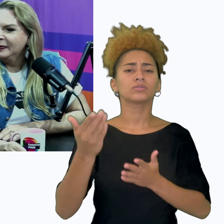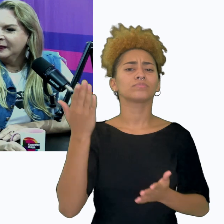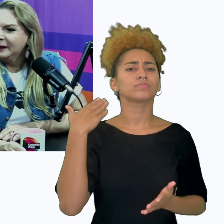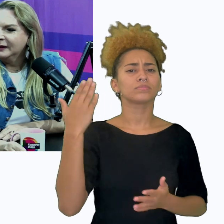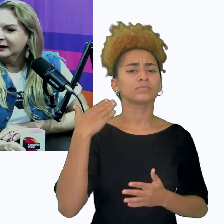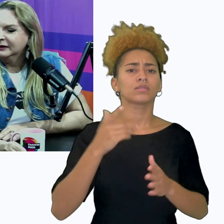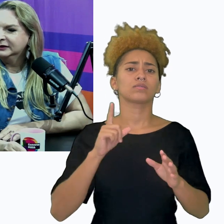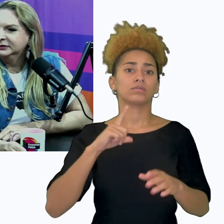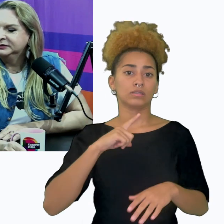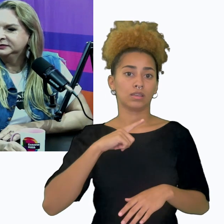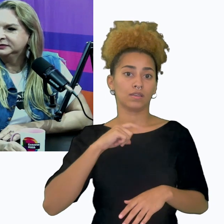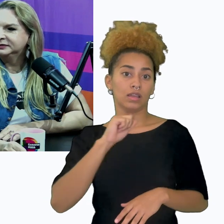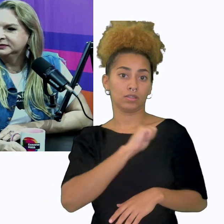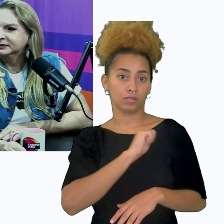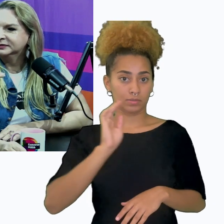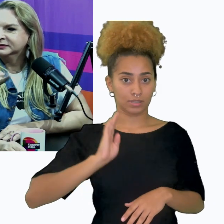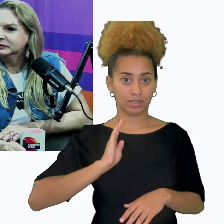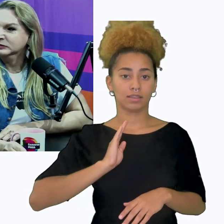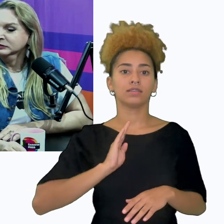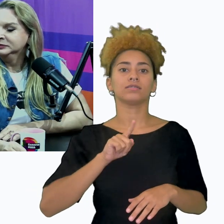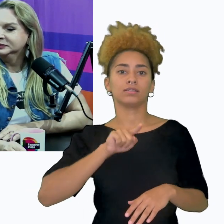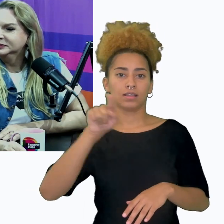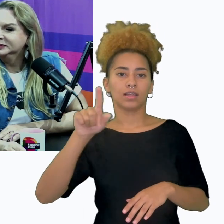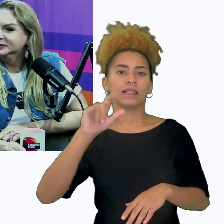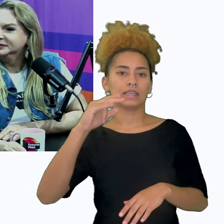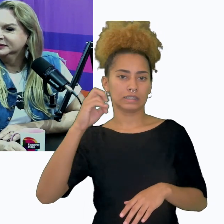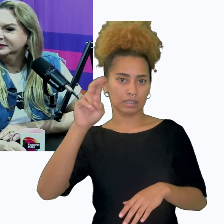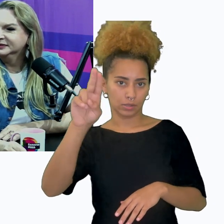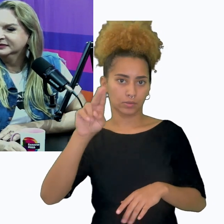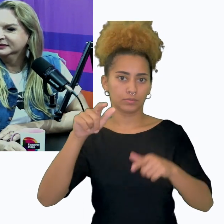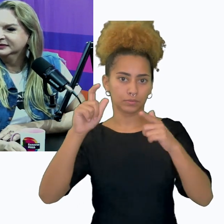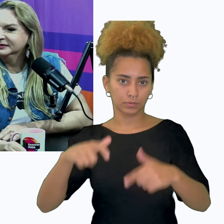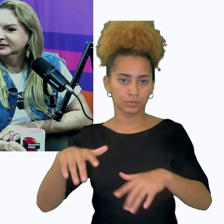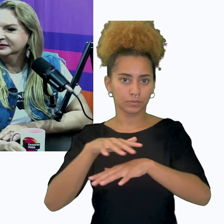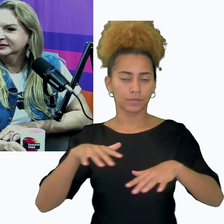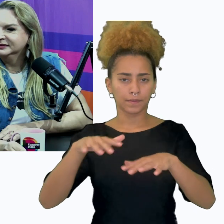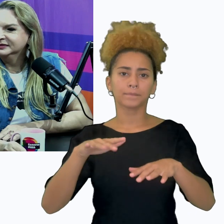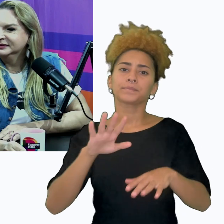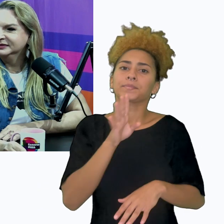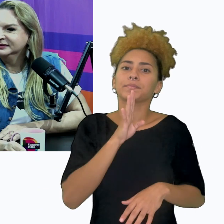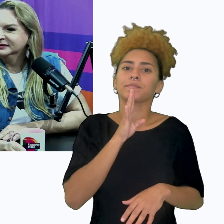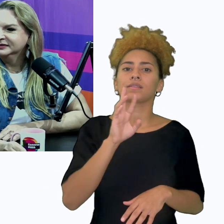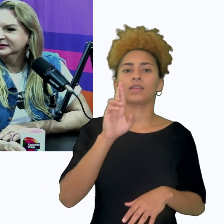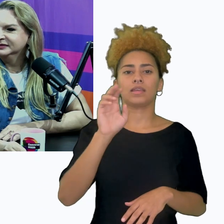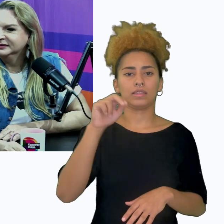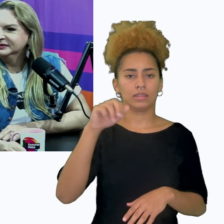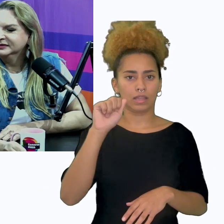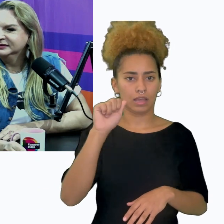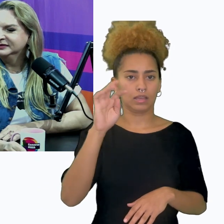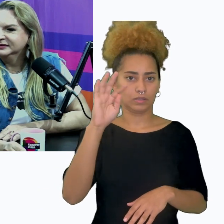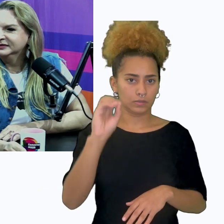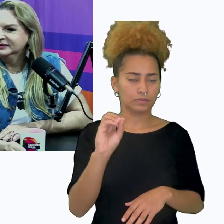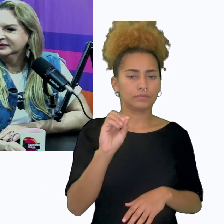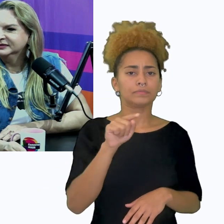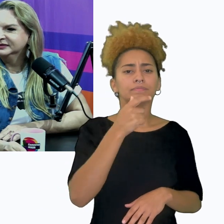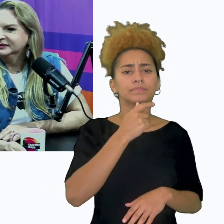E começou muito cedo, quando eu fui sair do Antônio Bezerra, eu fui pro Liceu do Ceará. E eu tive o prazer de conhecer o Rinaldo. Depois o Rinaldo foi um grande amigo